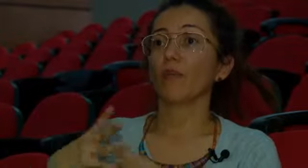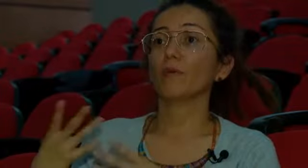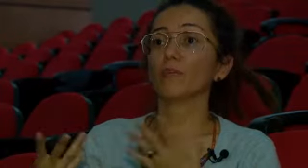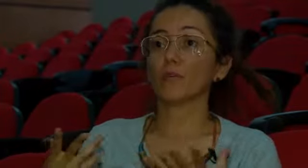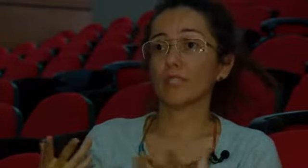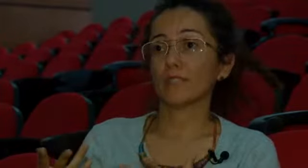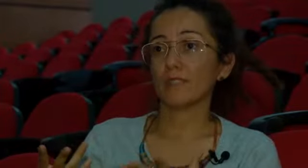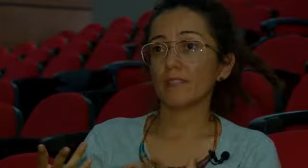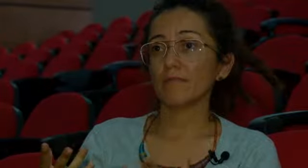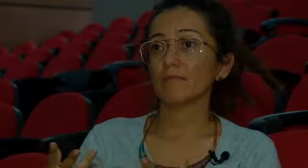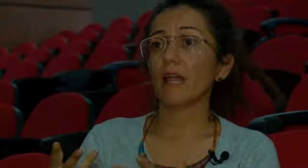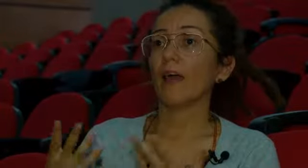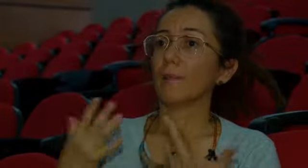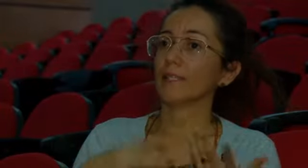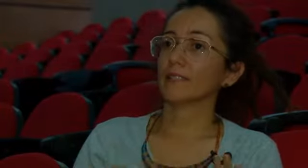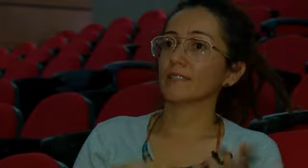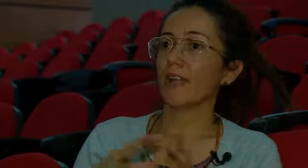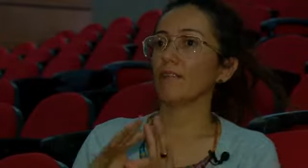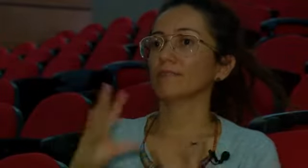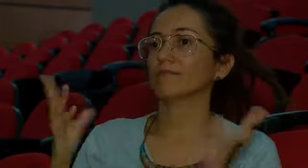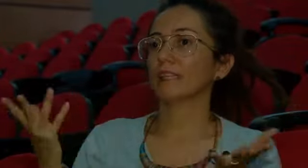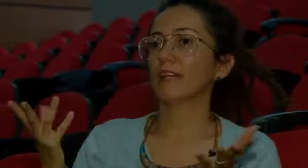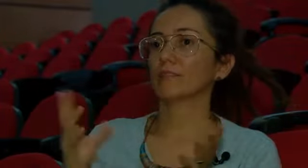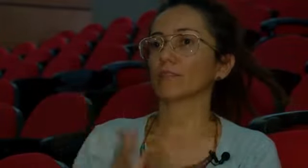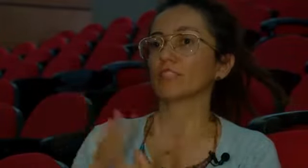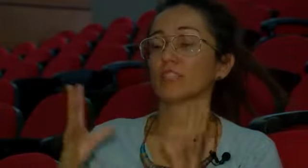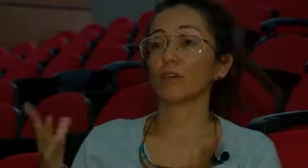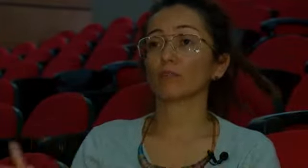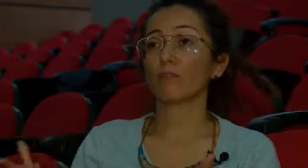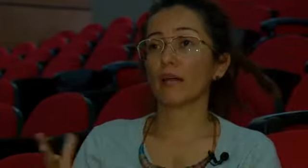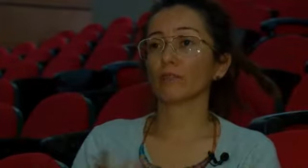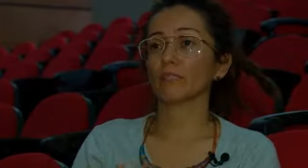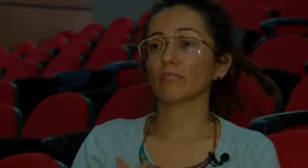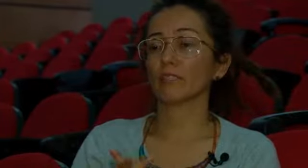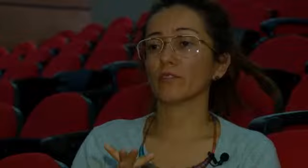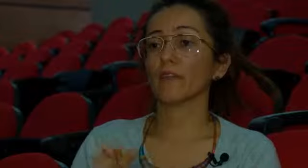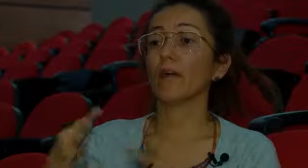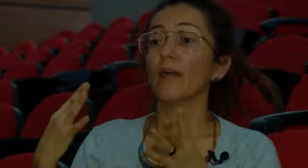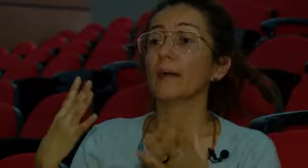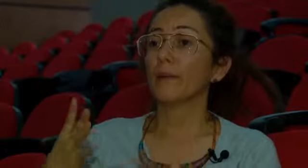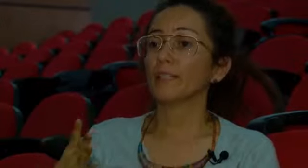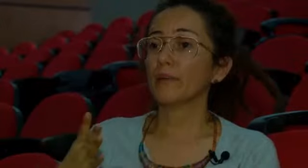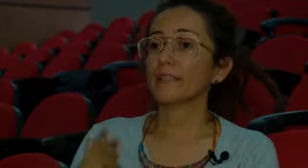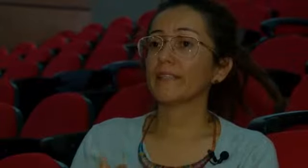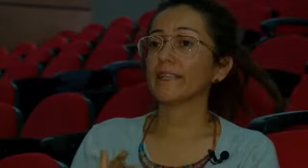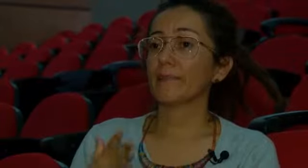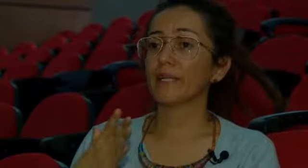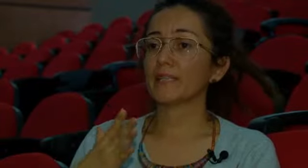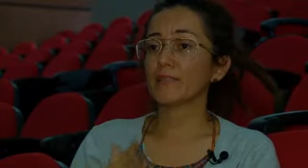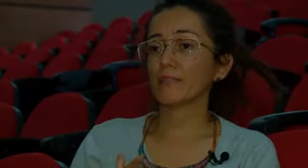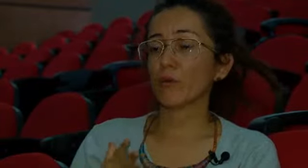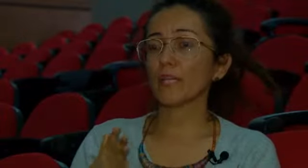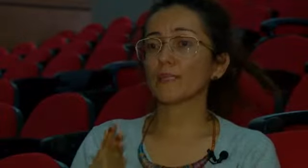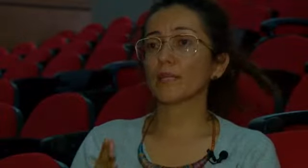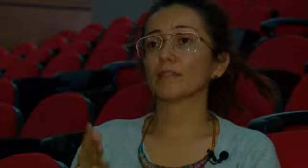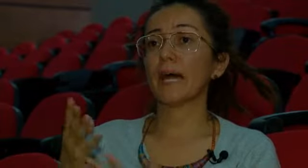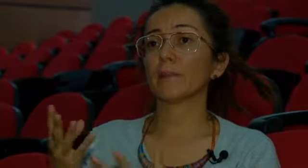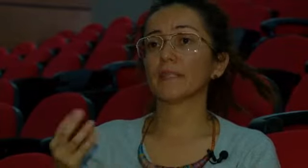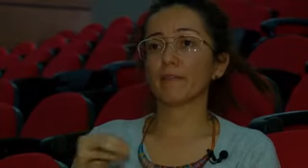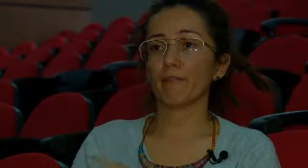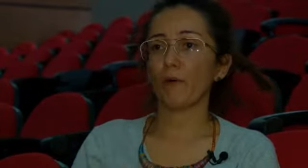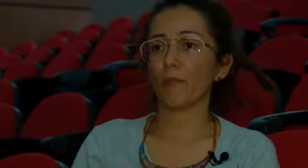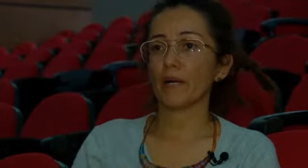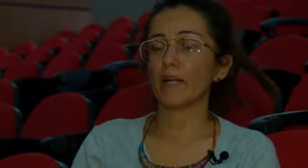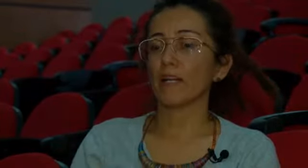Porque como eu não conhecia a presencial, né? A gente está acostumado com esse tradicional, mas o EAD precisa o conhecimento